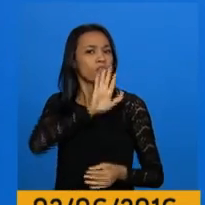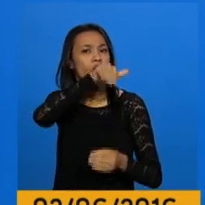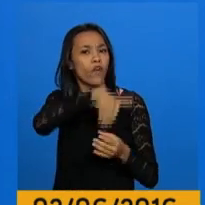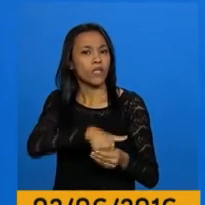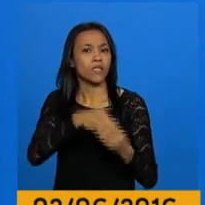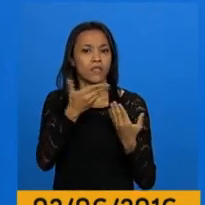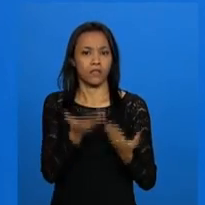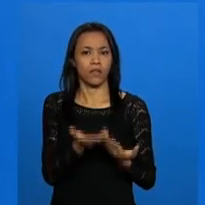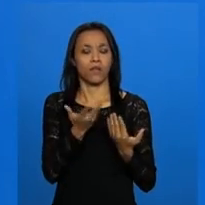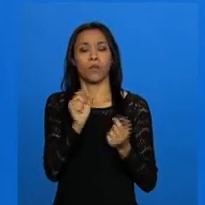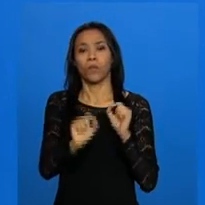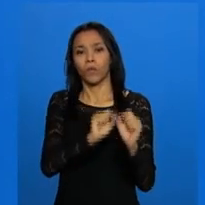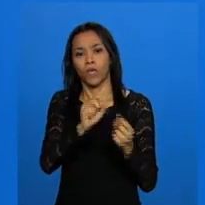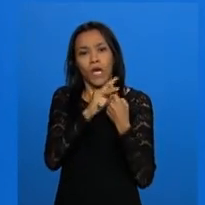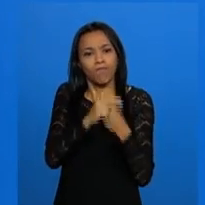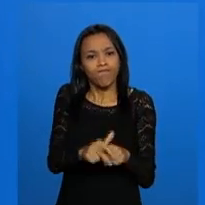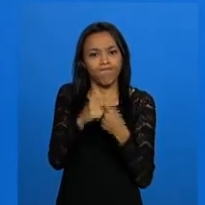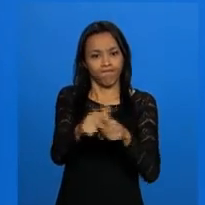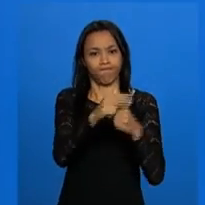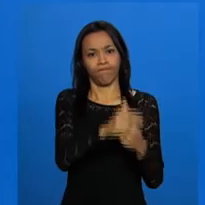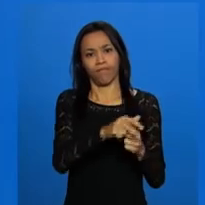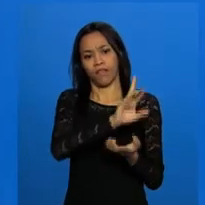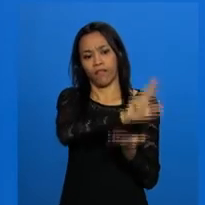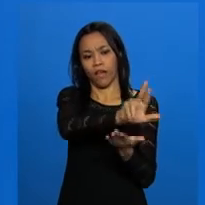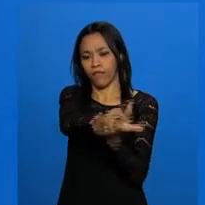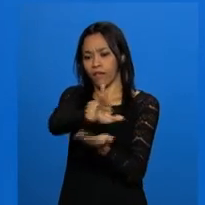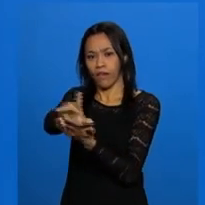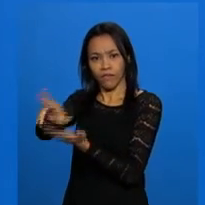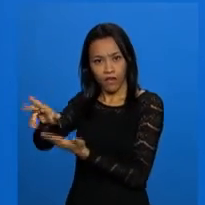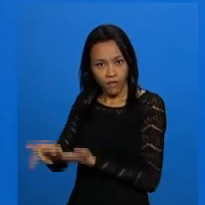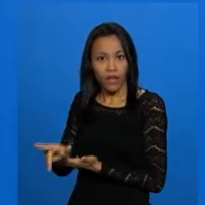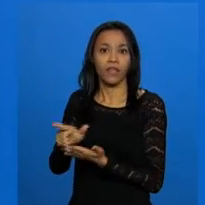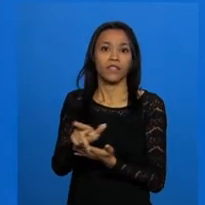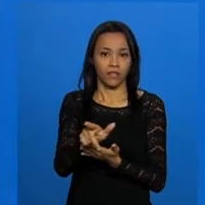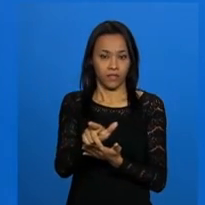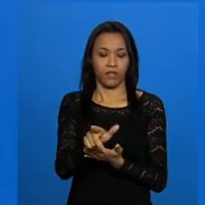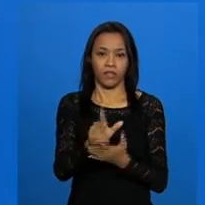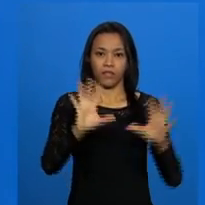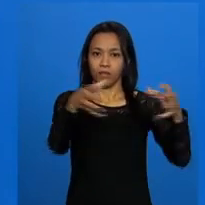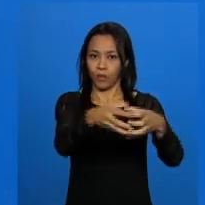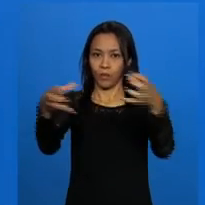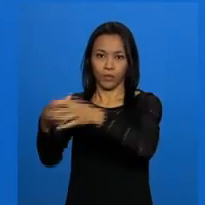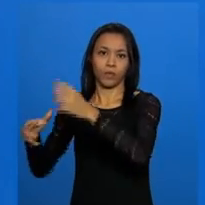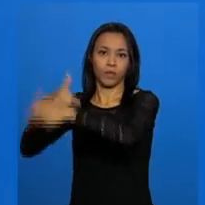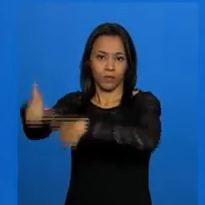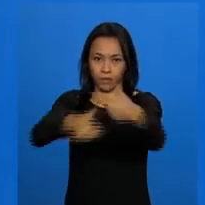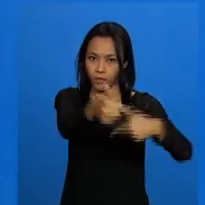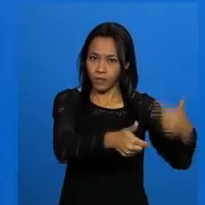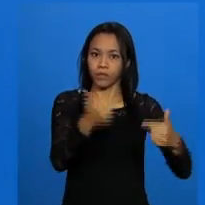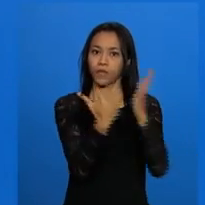nos reajustes das várias categorias que tiveram suas aspirações